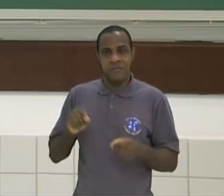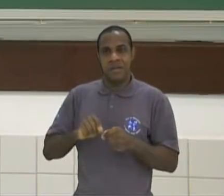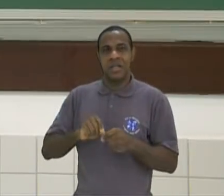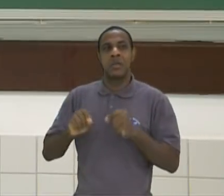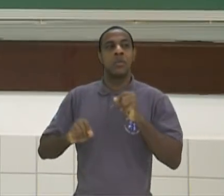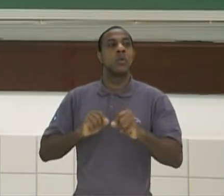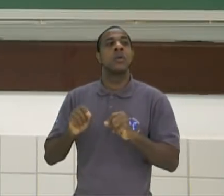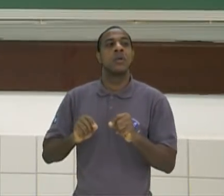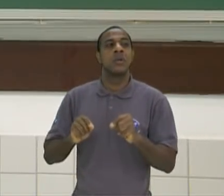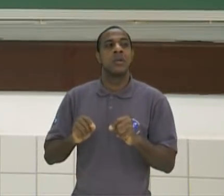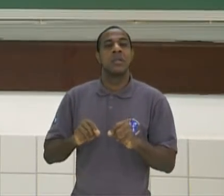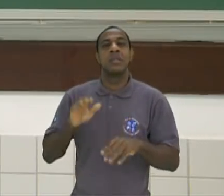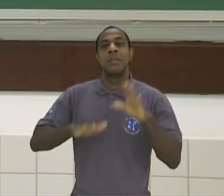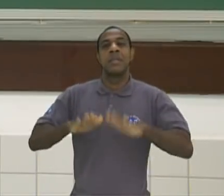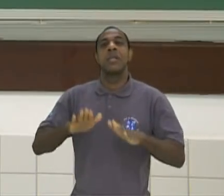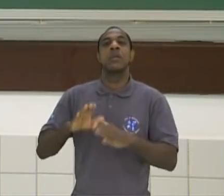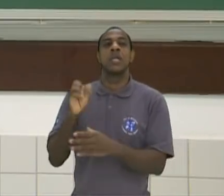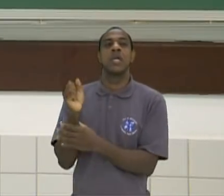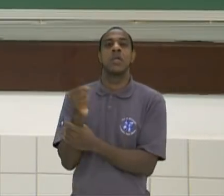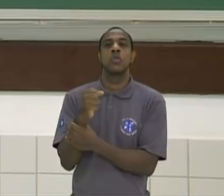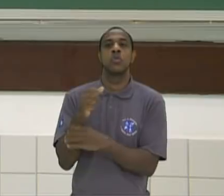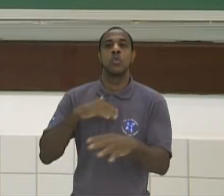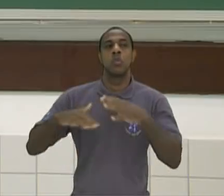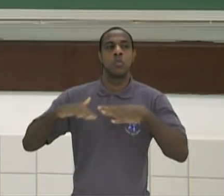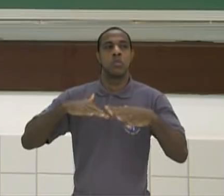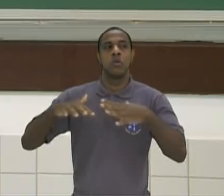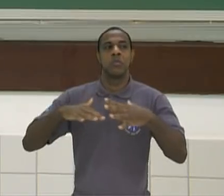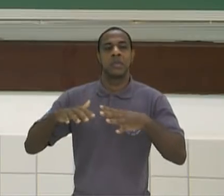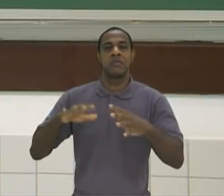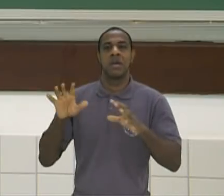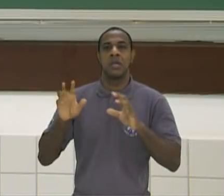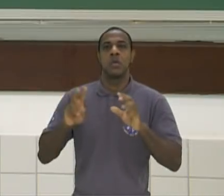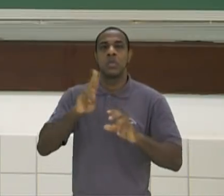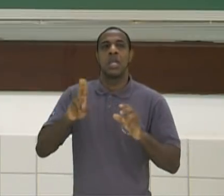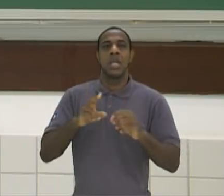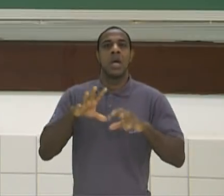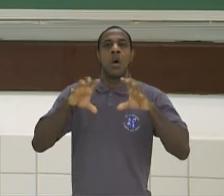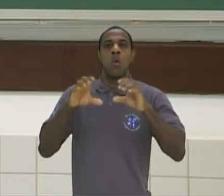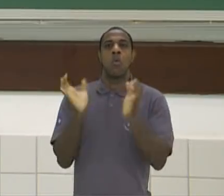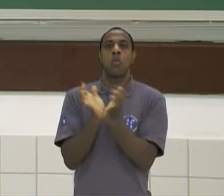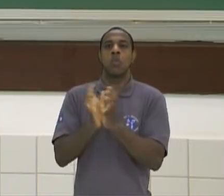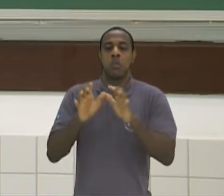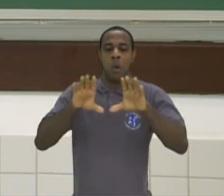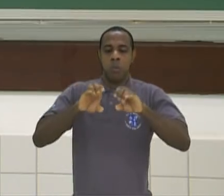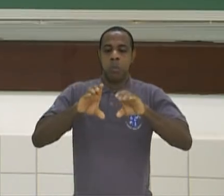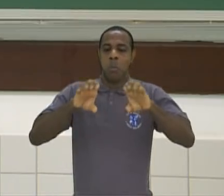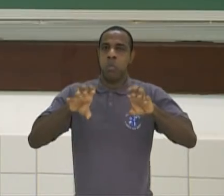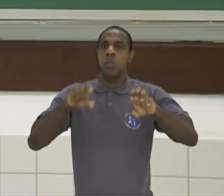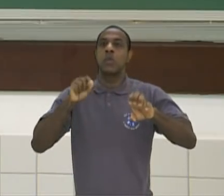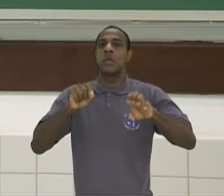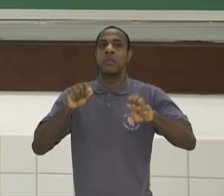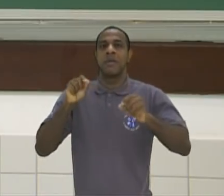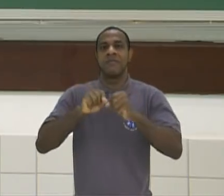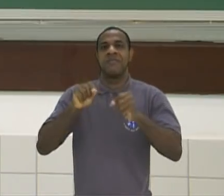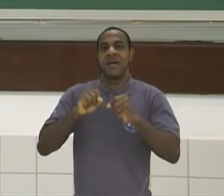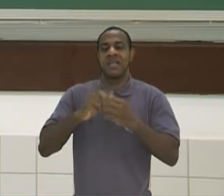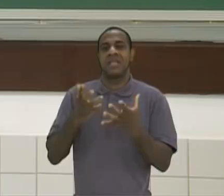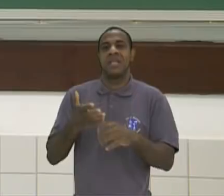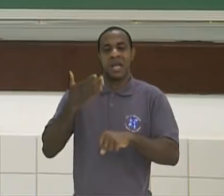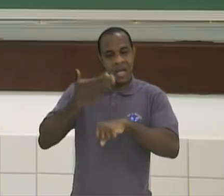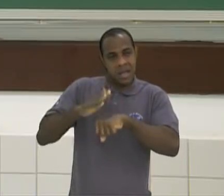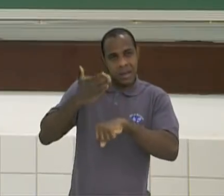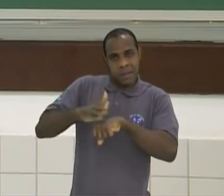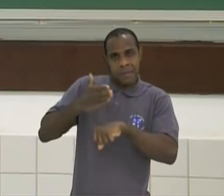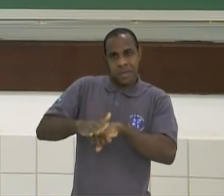Então, dependendo do movimento que eu vou estar fazendo, vou estar utilizando desses grupos musculares para estar realizando. Então, dentro da antiginástica é